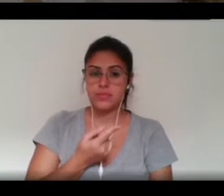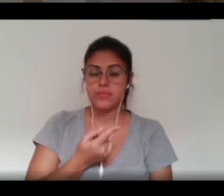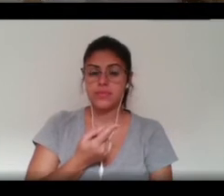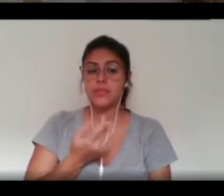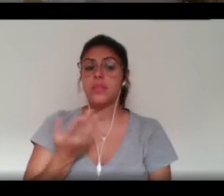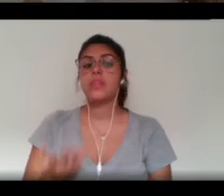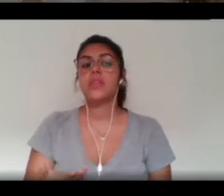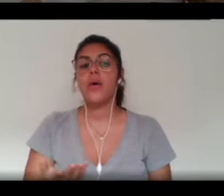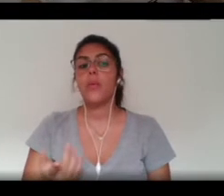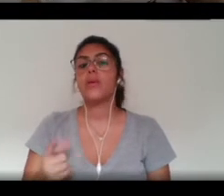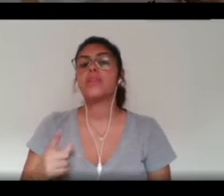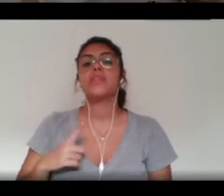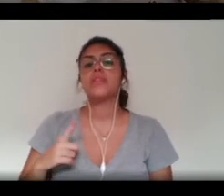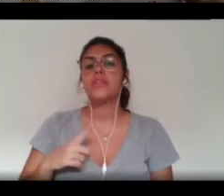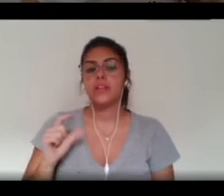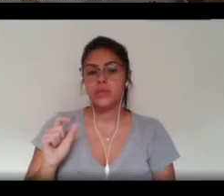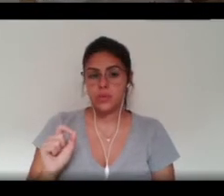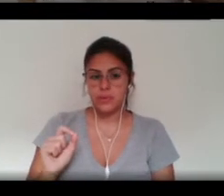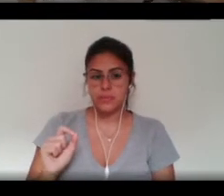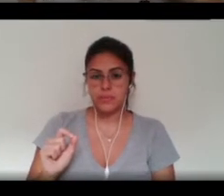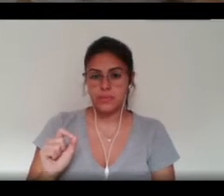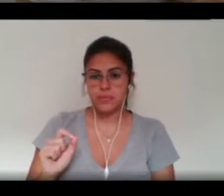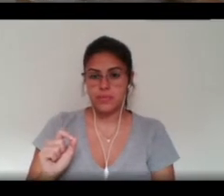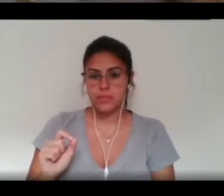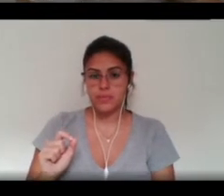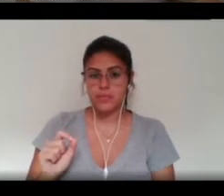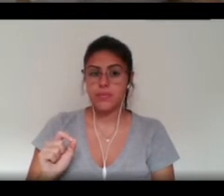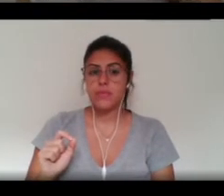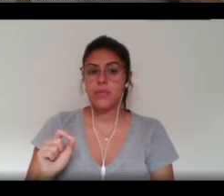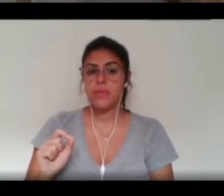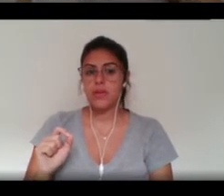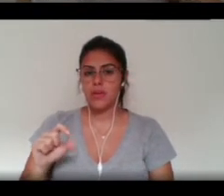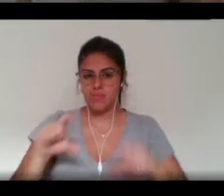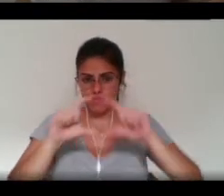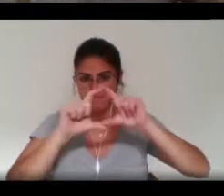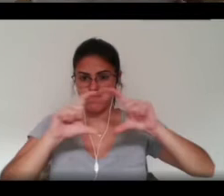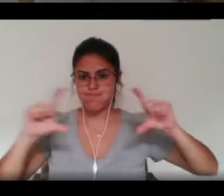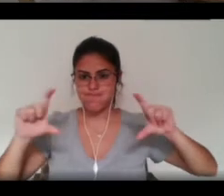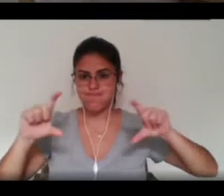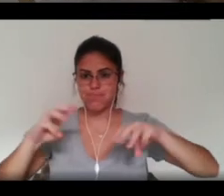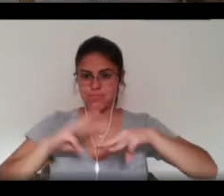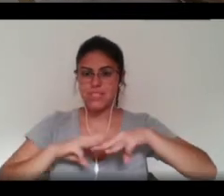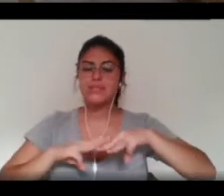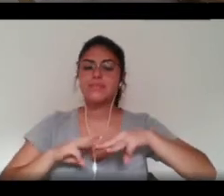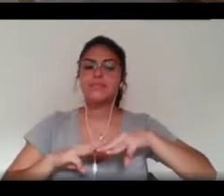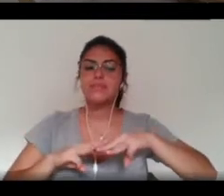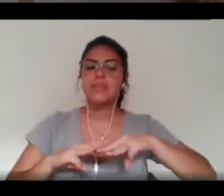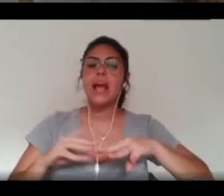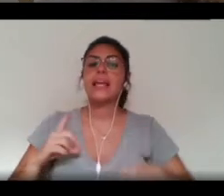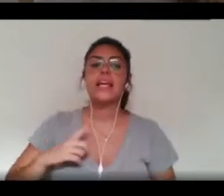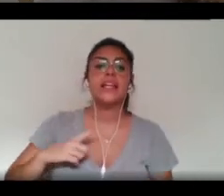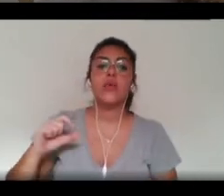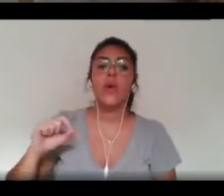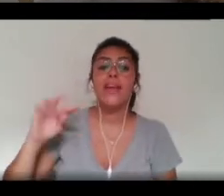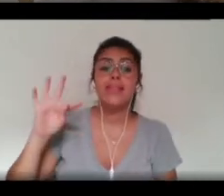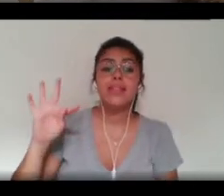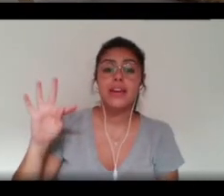observem aqui, ó, que eu tenho uma equação que vai me dar